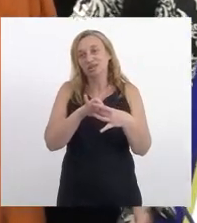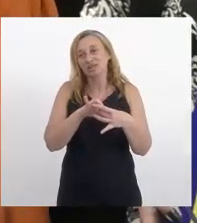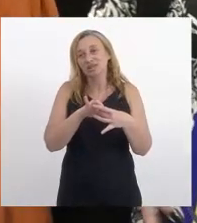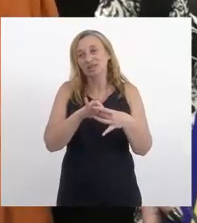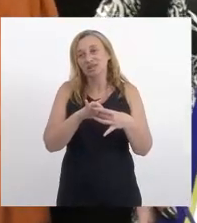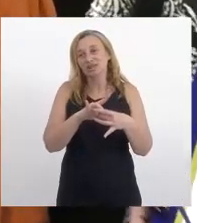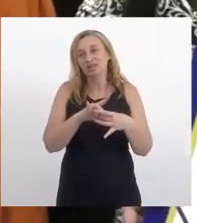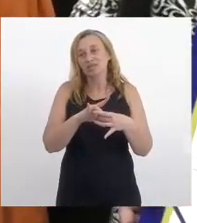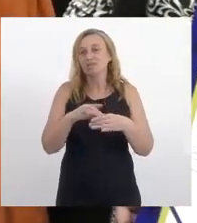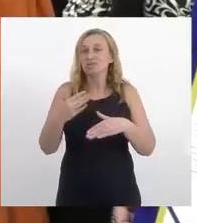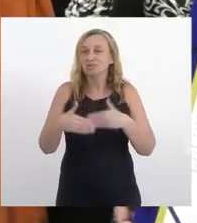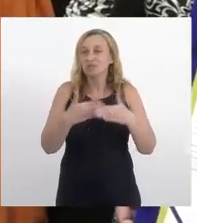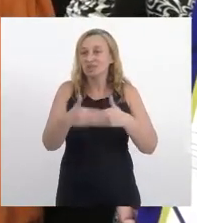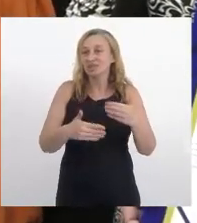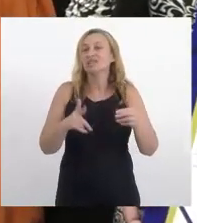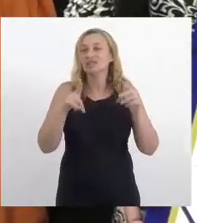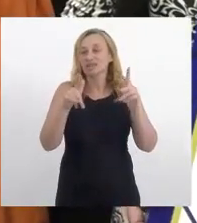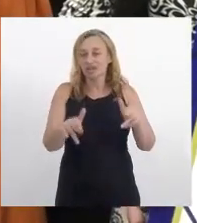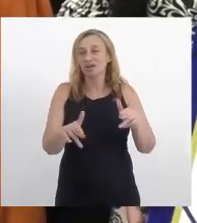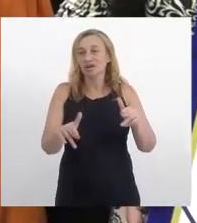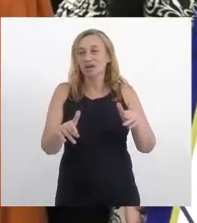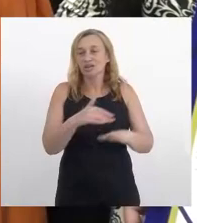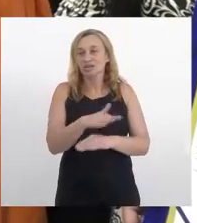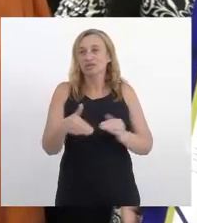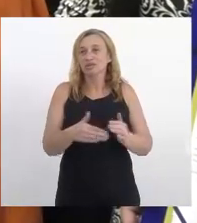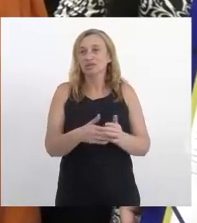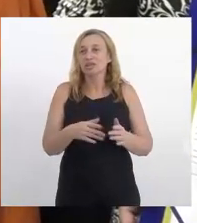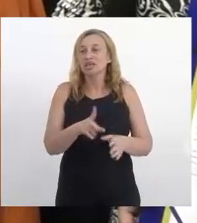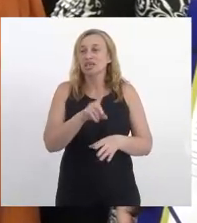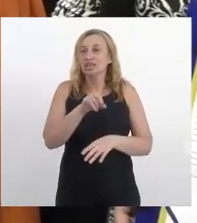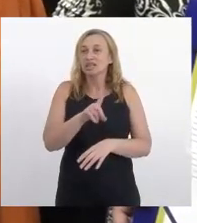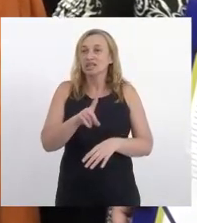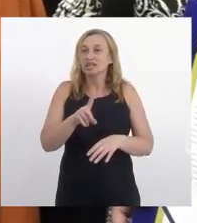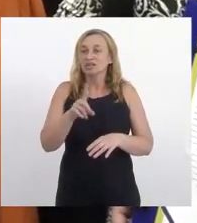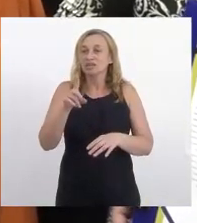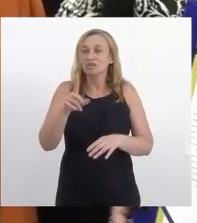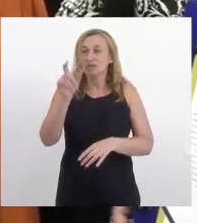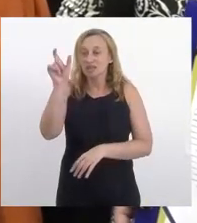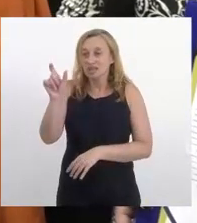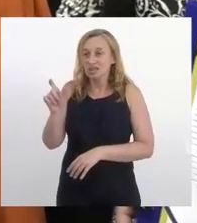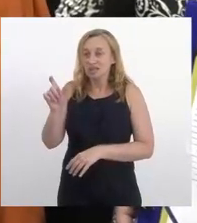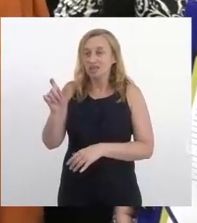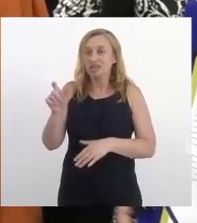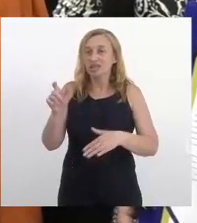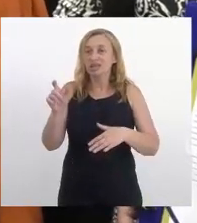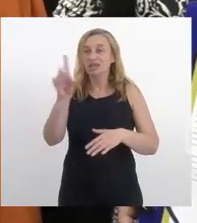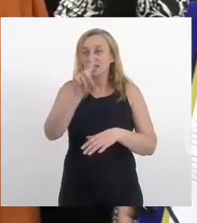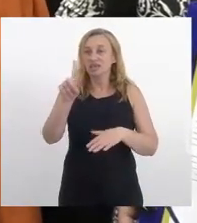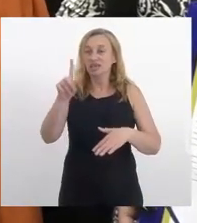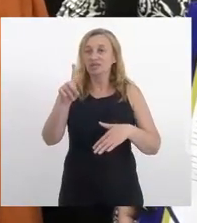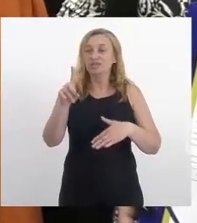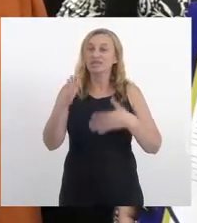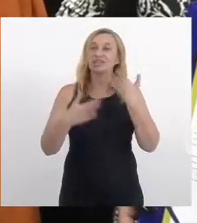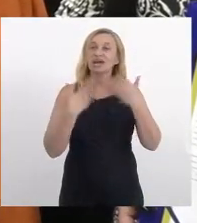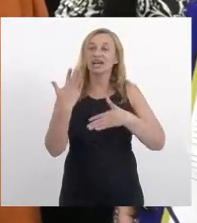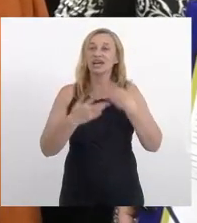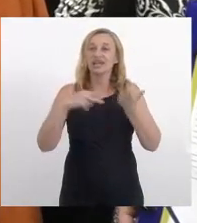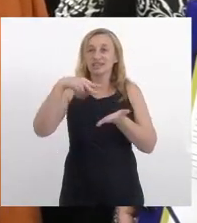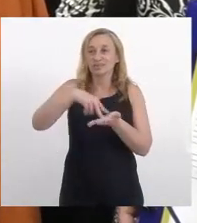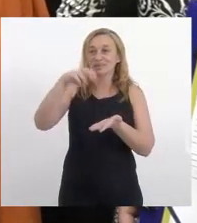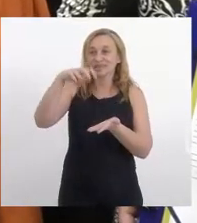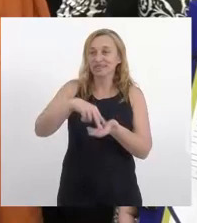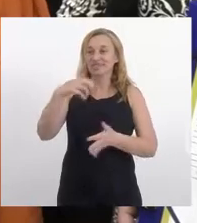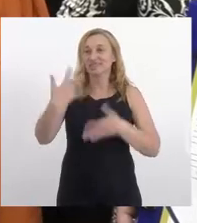com o mesmo processo, com o mesmo procedimento. Que os seres divinos estão alegres, pulando de alegria